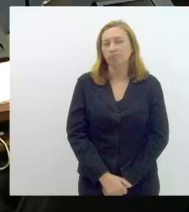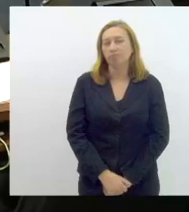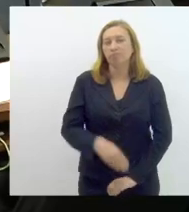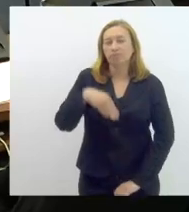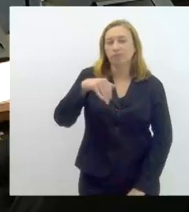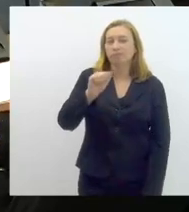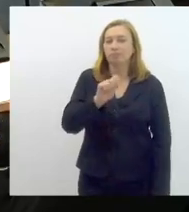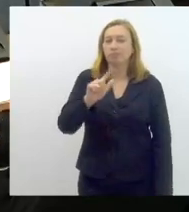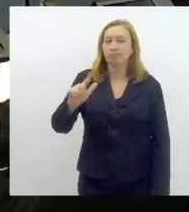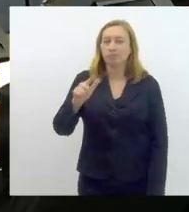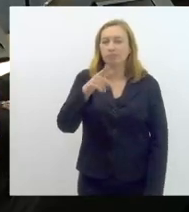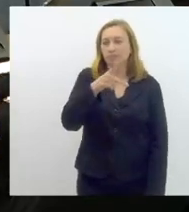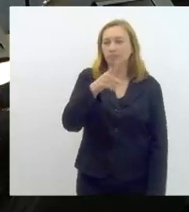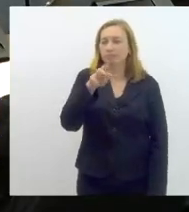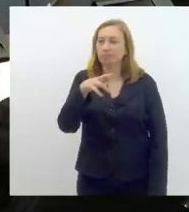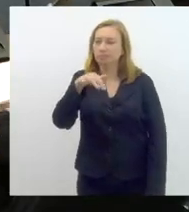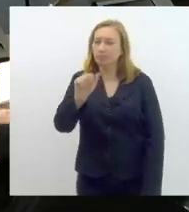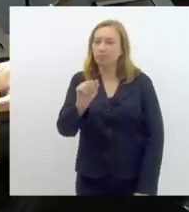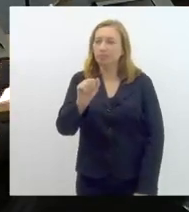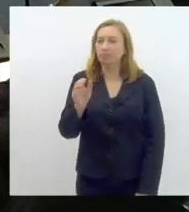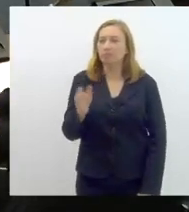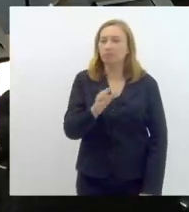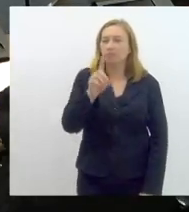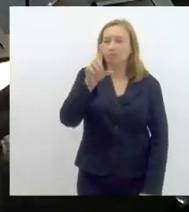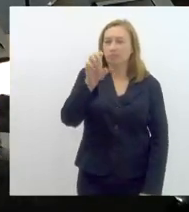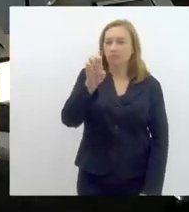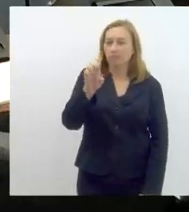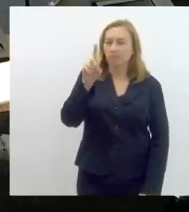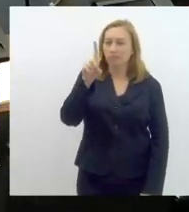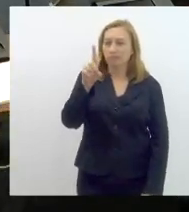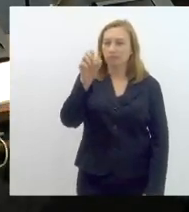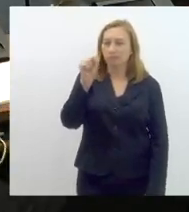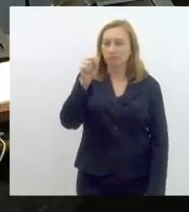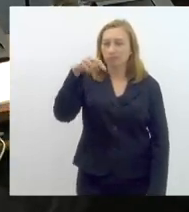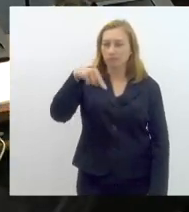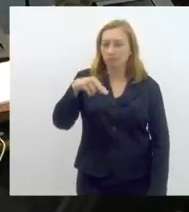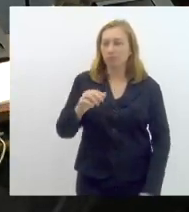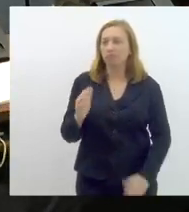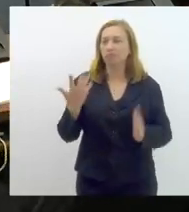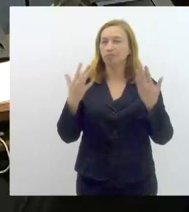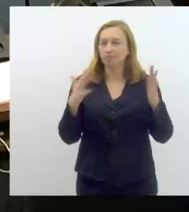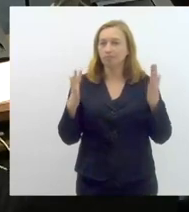Miguel Pereira, Edson Gabriel Martins Soares.